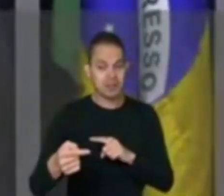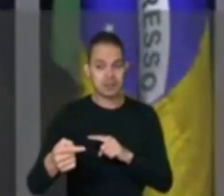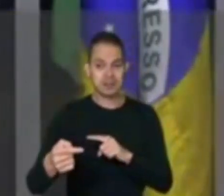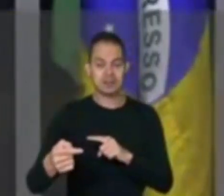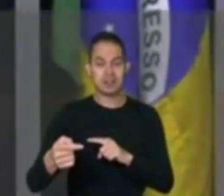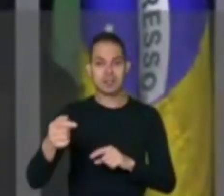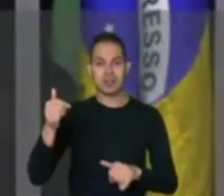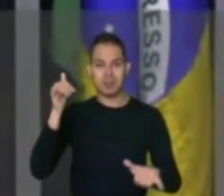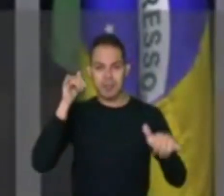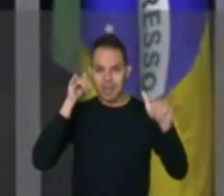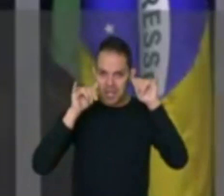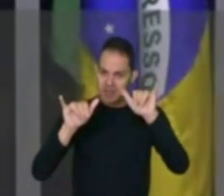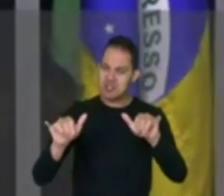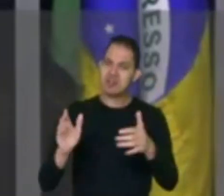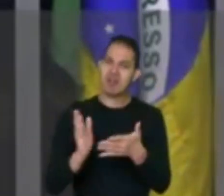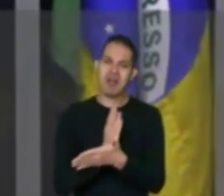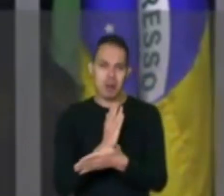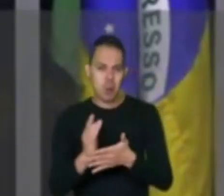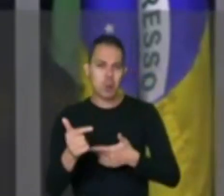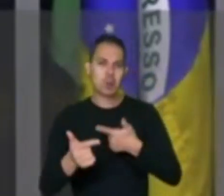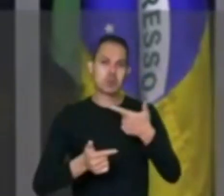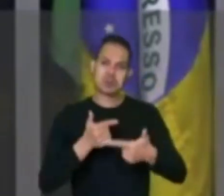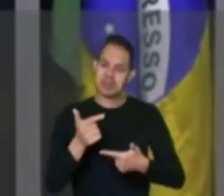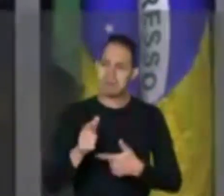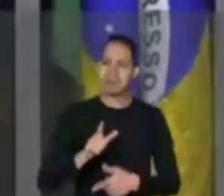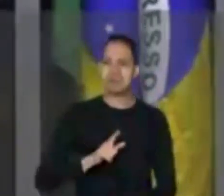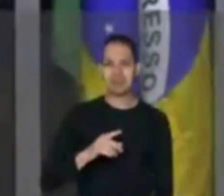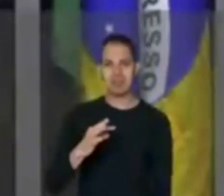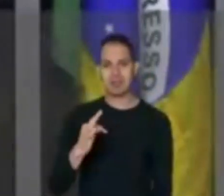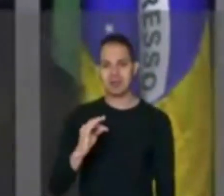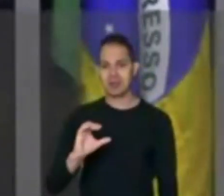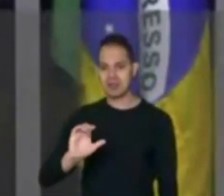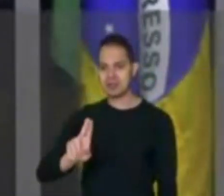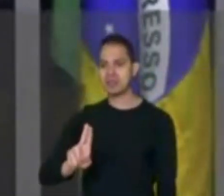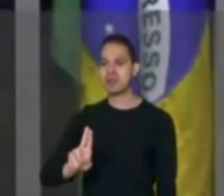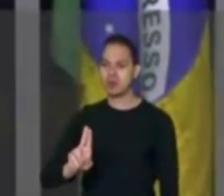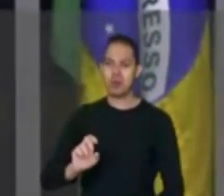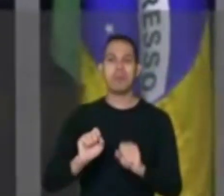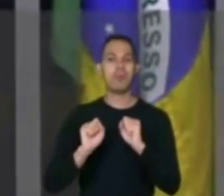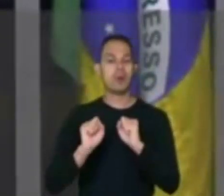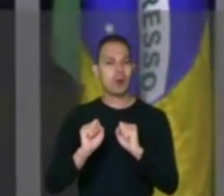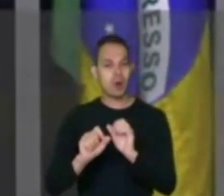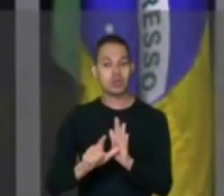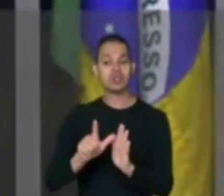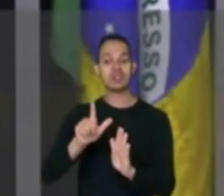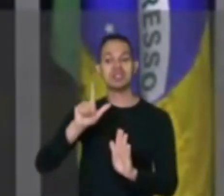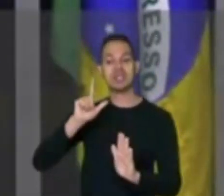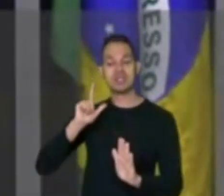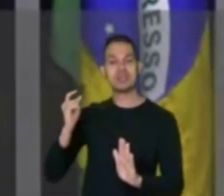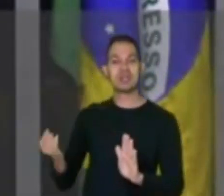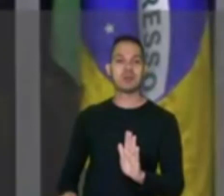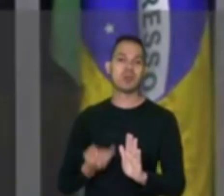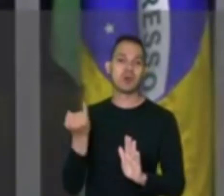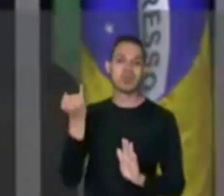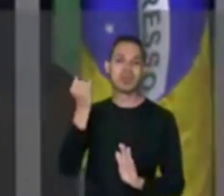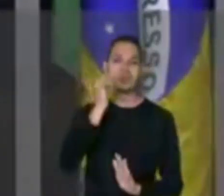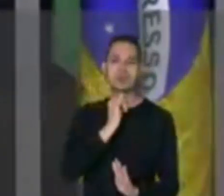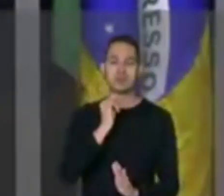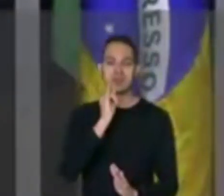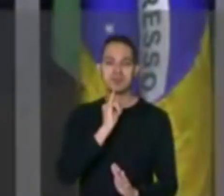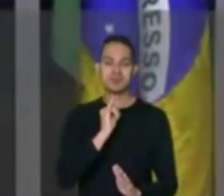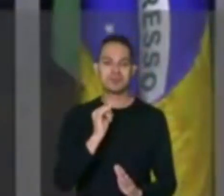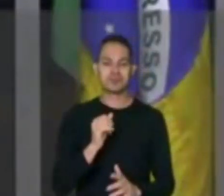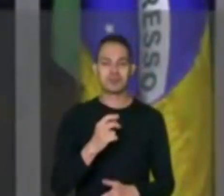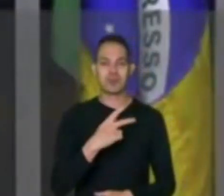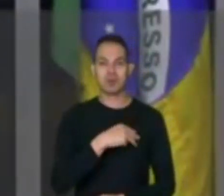Preventivamente, existem algumas atividades que o Tribunal de Contas, sim, podem fazer. É importante, por exemplo, a discussão que o ministro Augusto Nardes tem feito